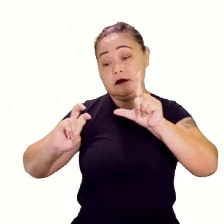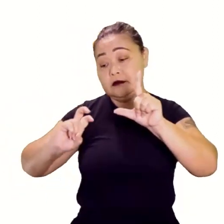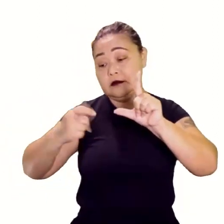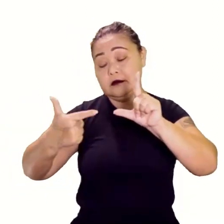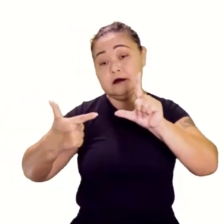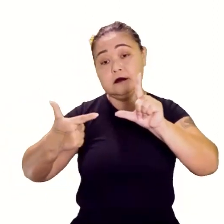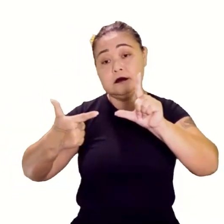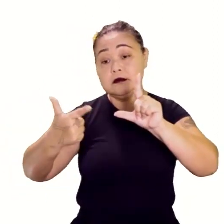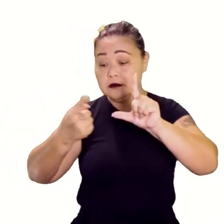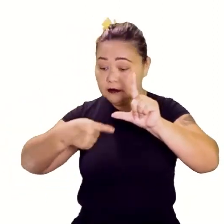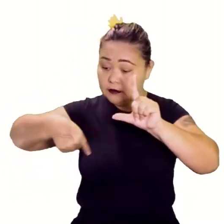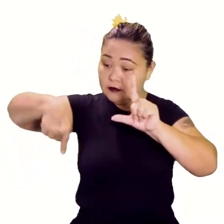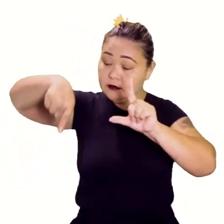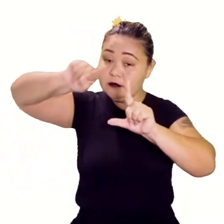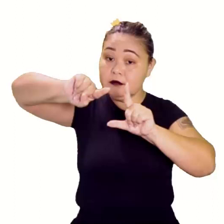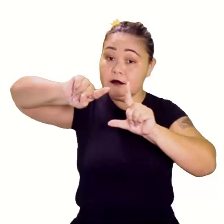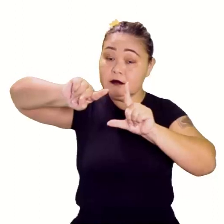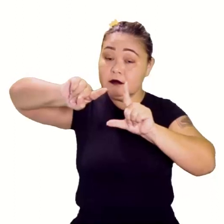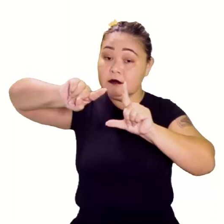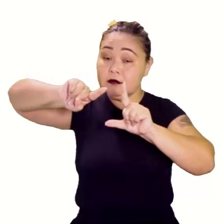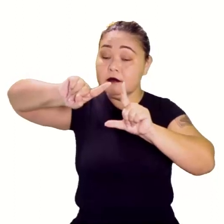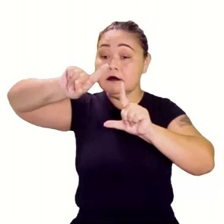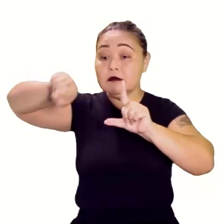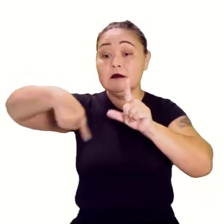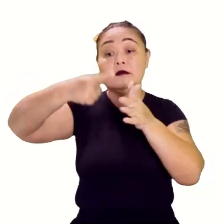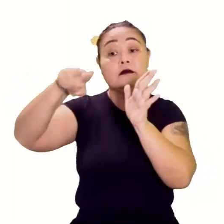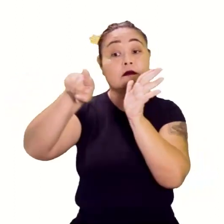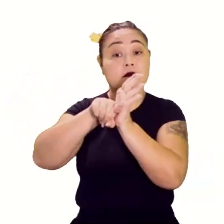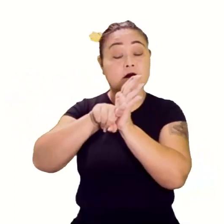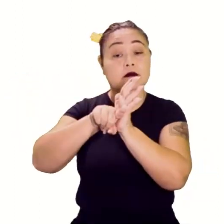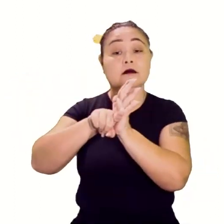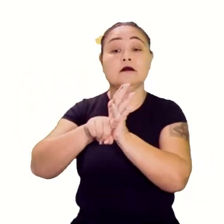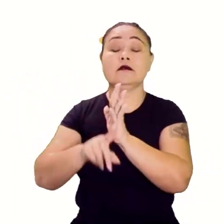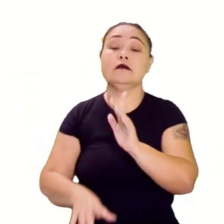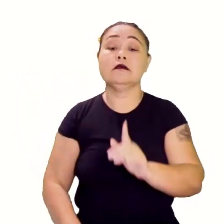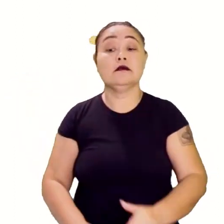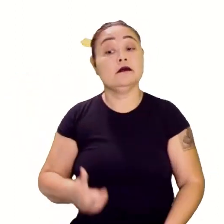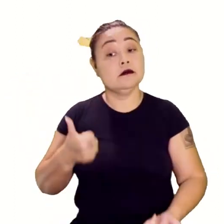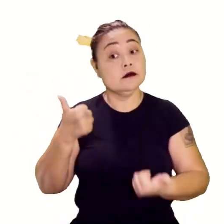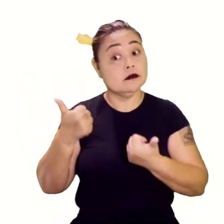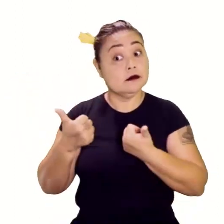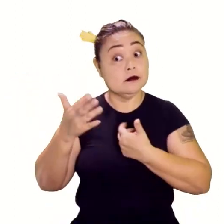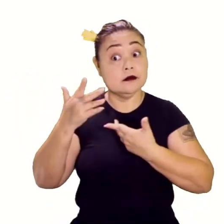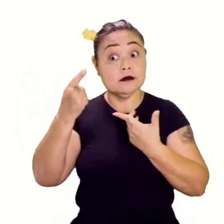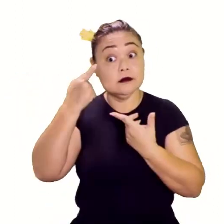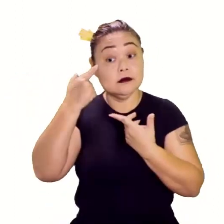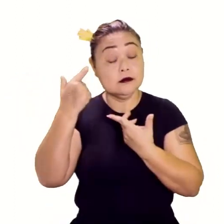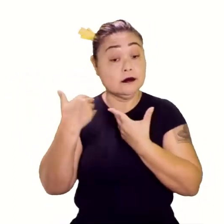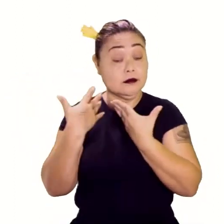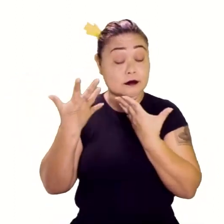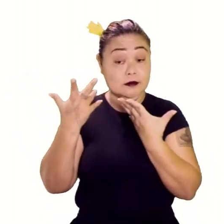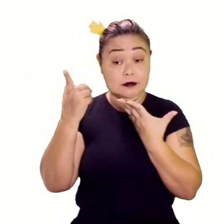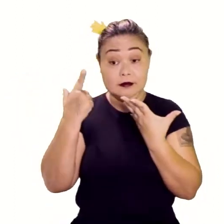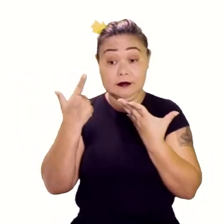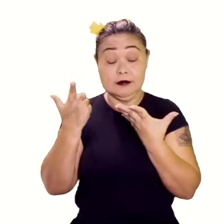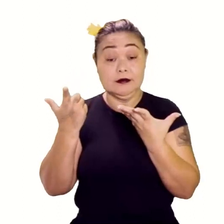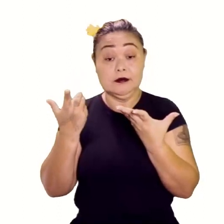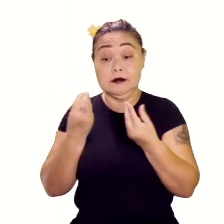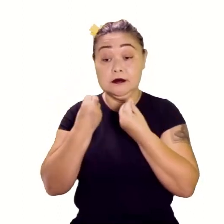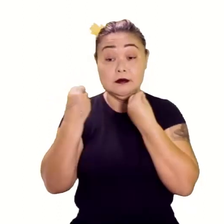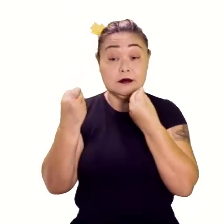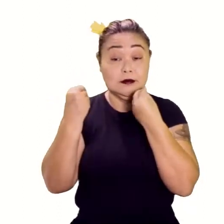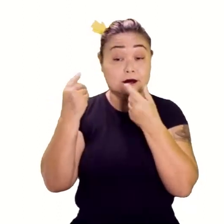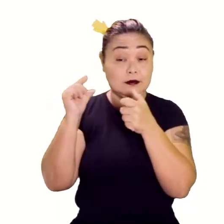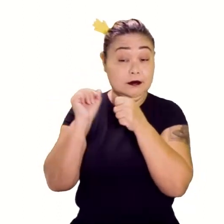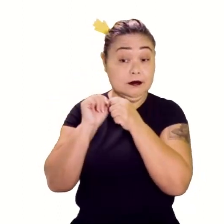ele pode passar para o numerador, só que agora com expoente negativo, né? Ah, eles ficam lá pensando, ai, cruzes, como é que